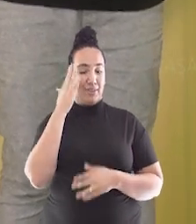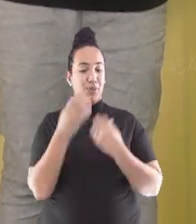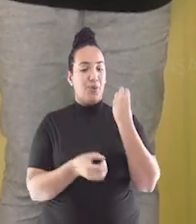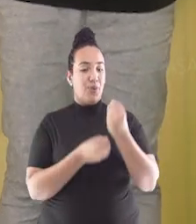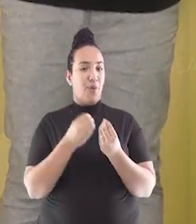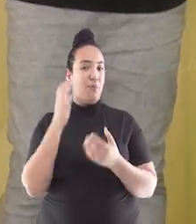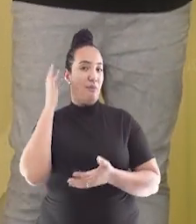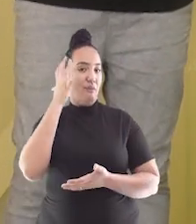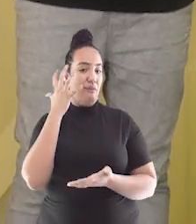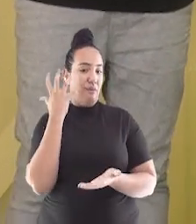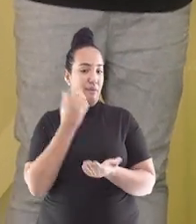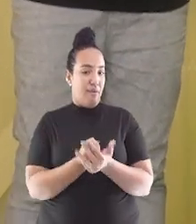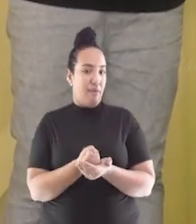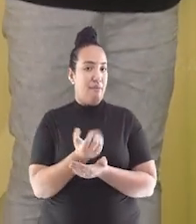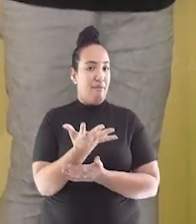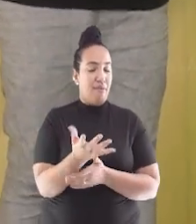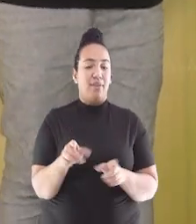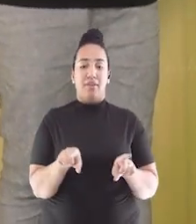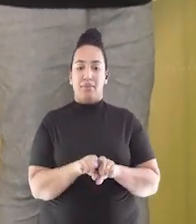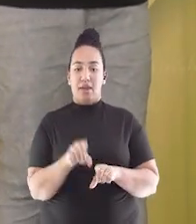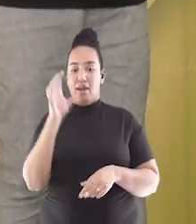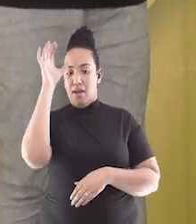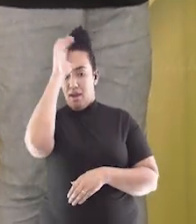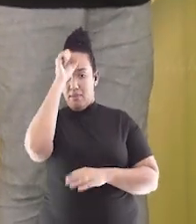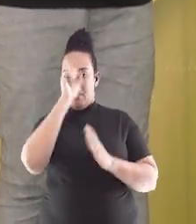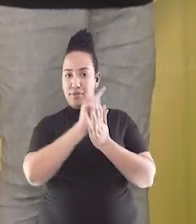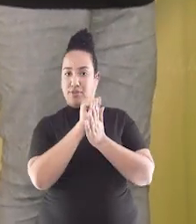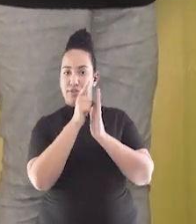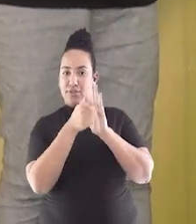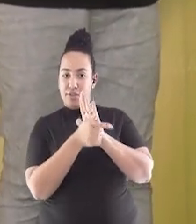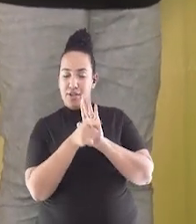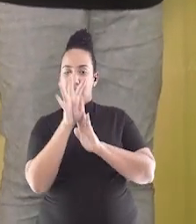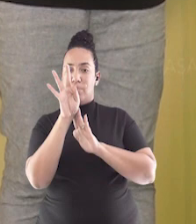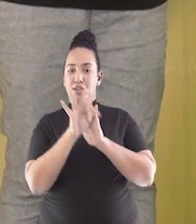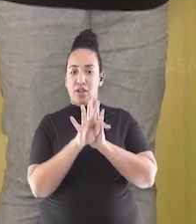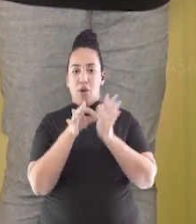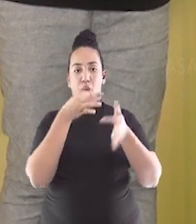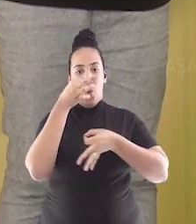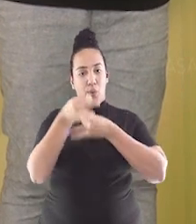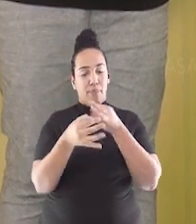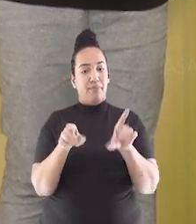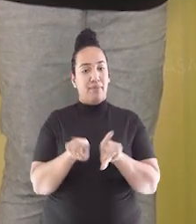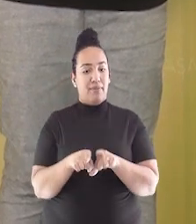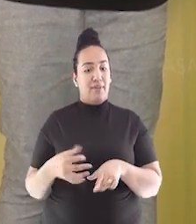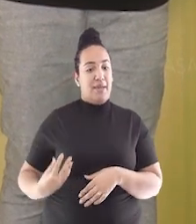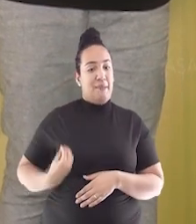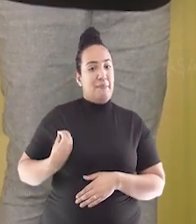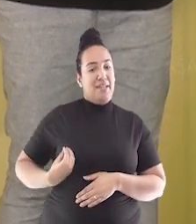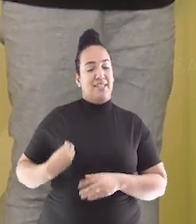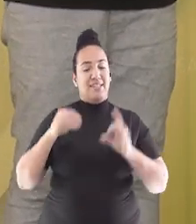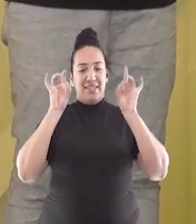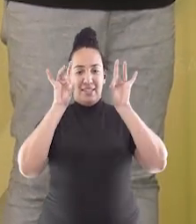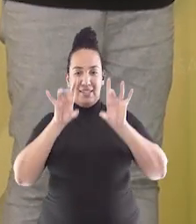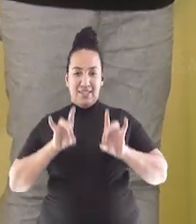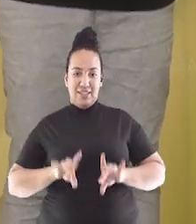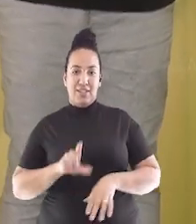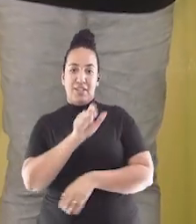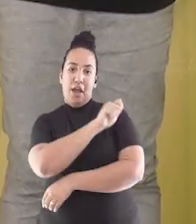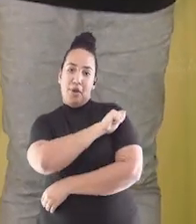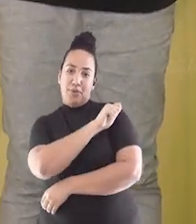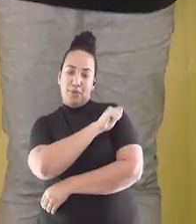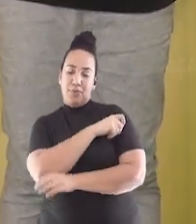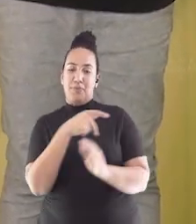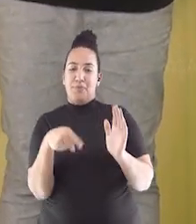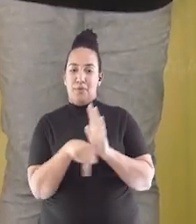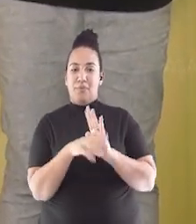como funciona um podcast. Entendemos mais sobre o gênero argumentativo e tivemos a presença mais que especial